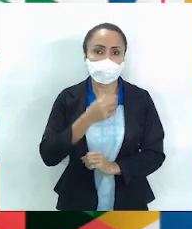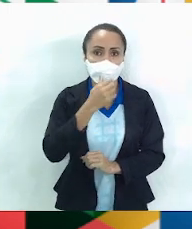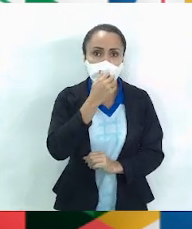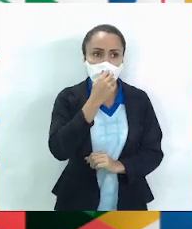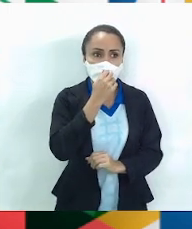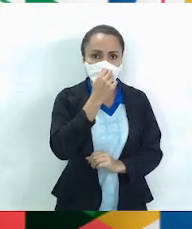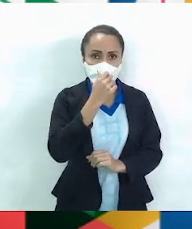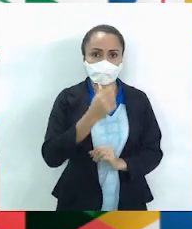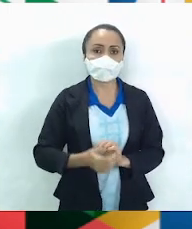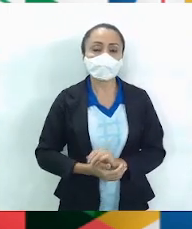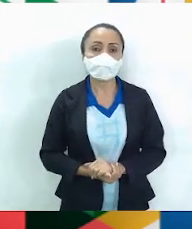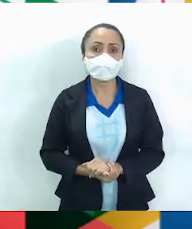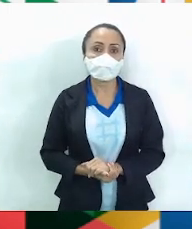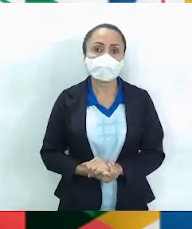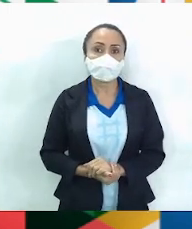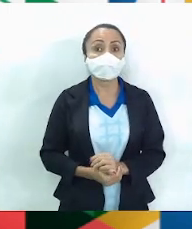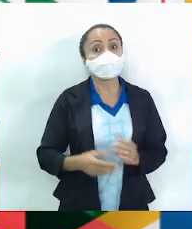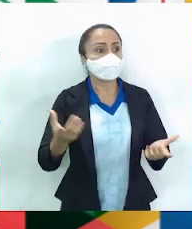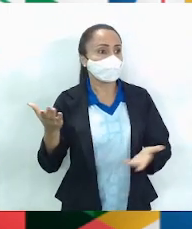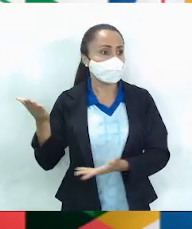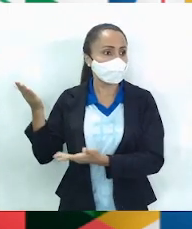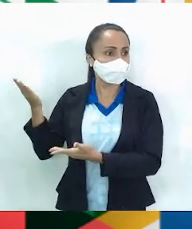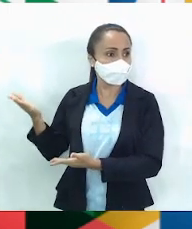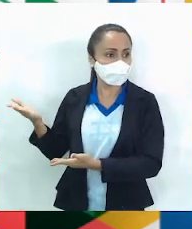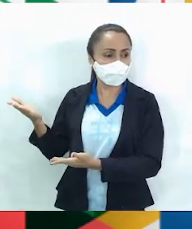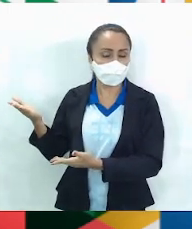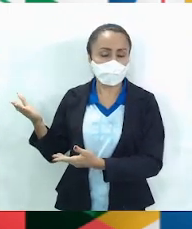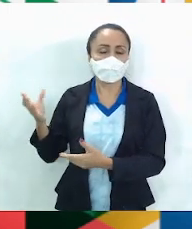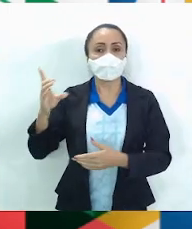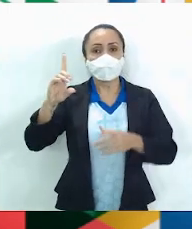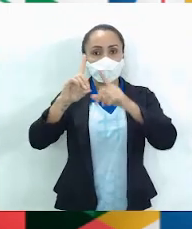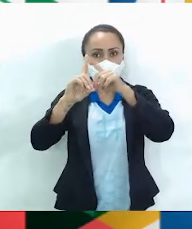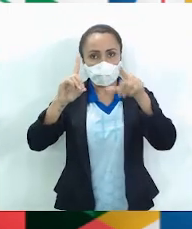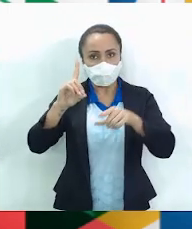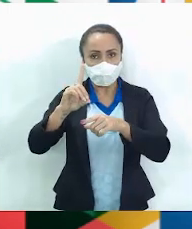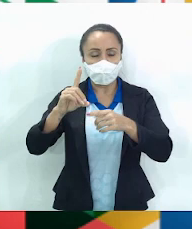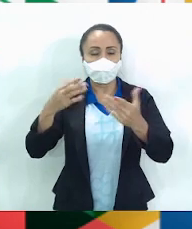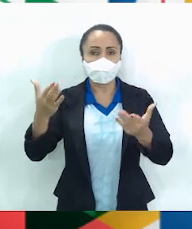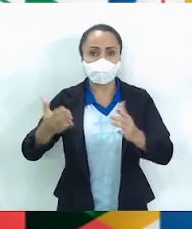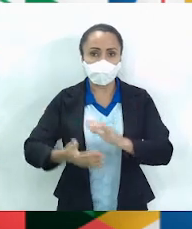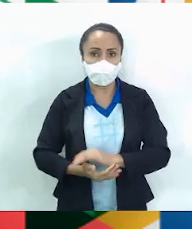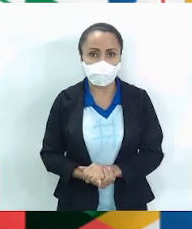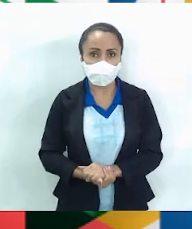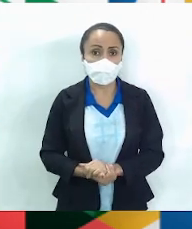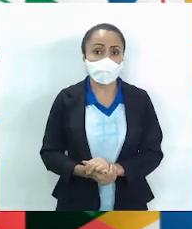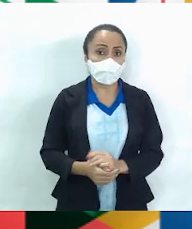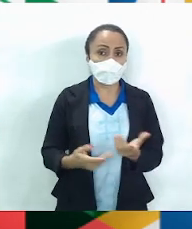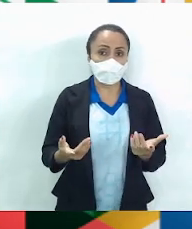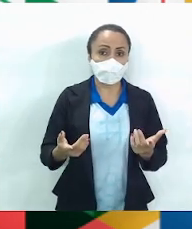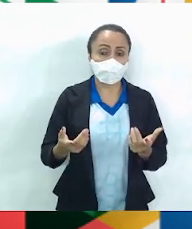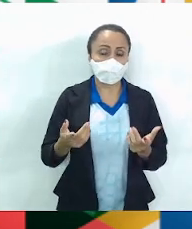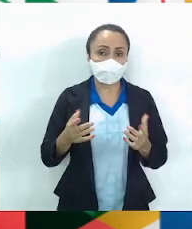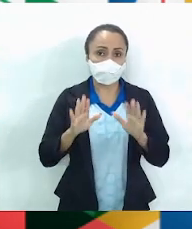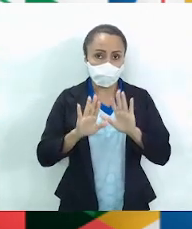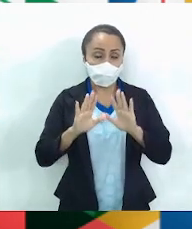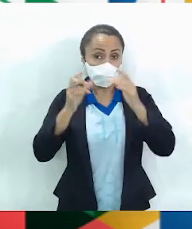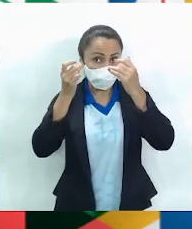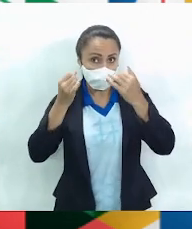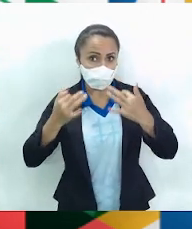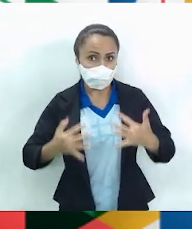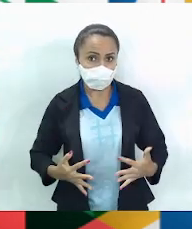questão e a gente comenta. Letra D, o setor agrícola permanece intocável. Não foi afetado pelas medidas. Veja só,